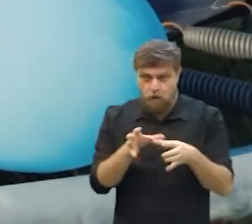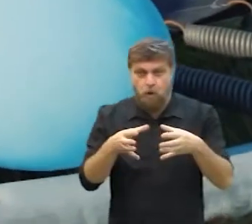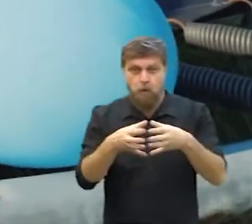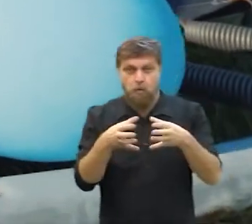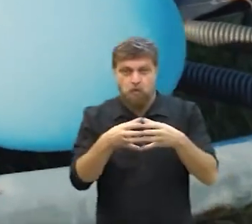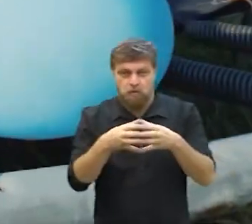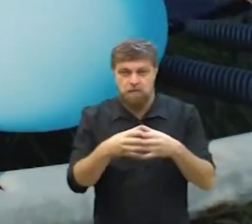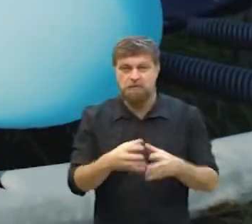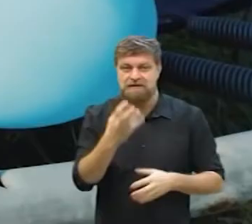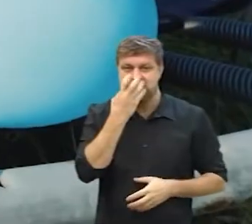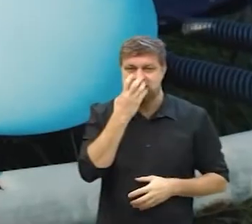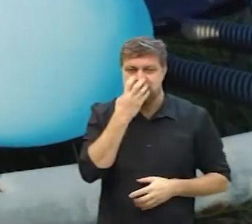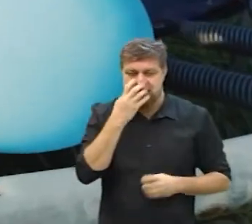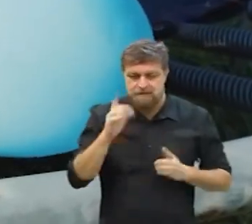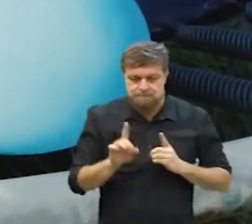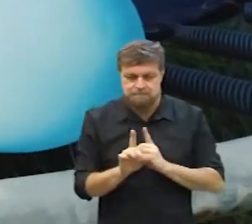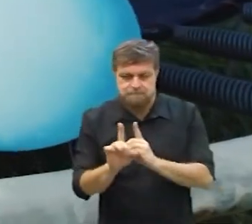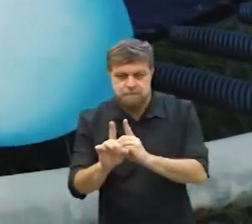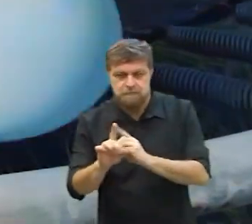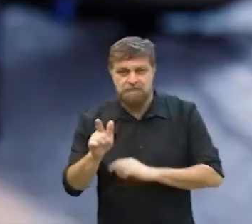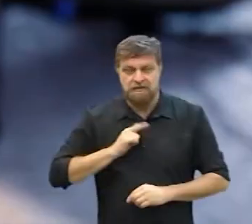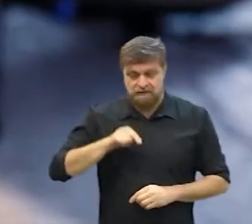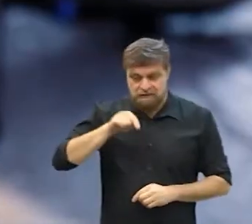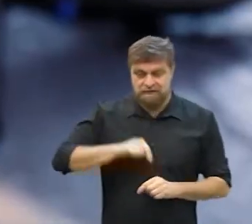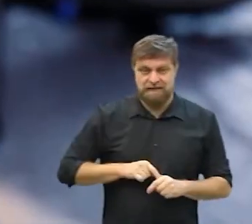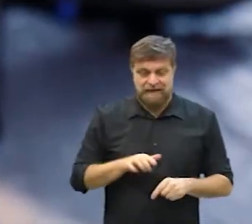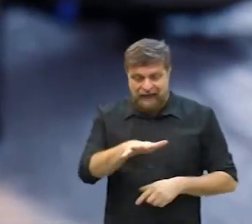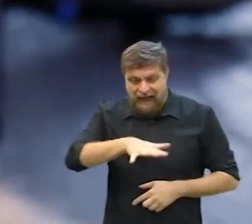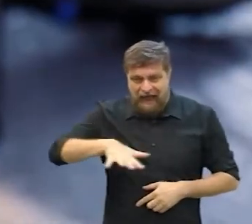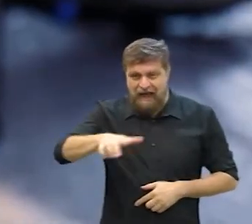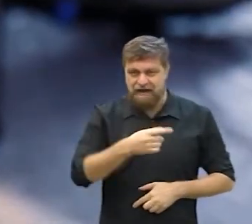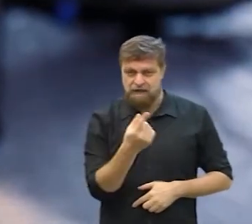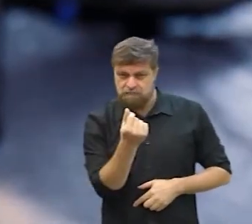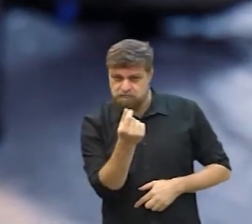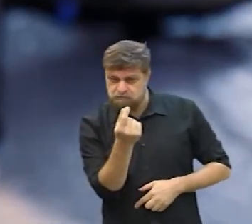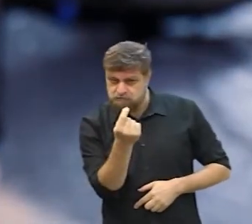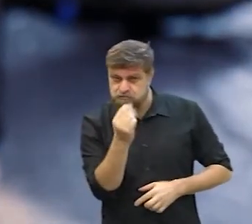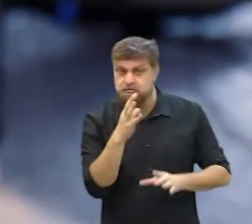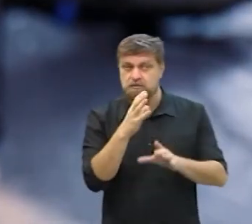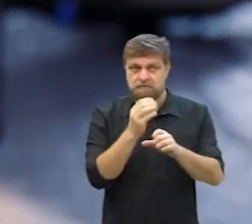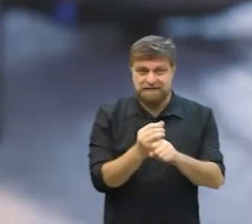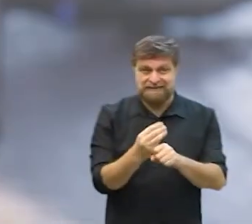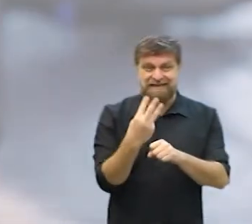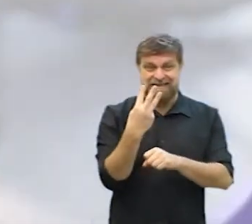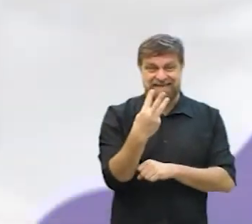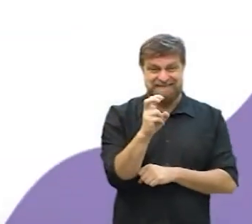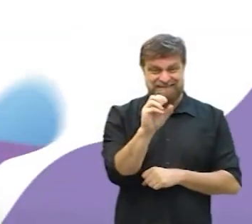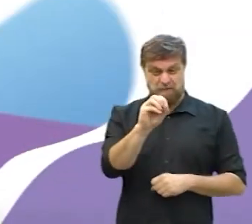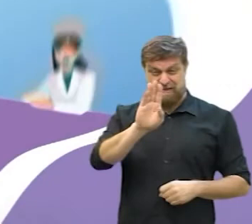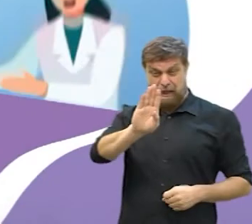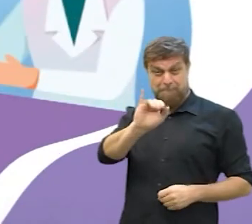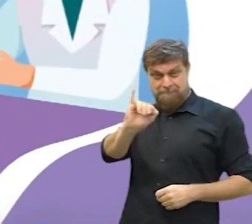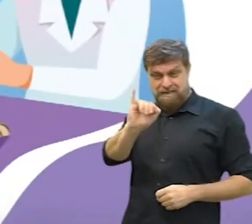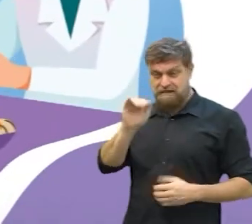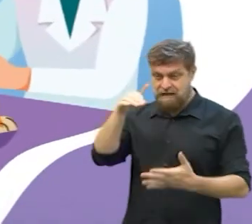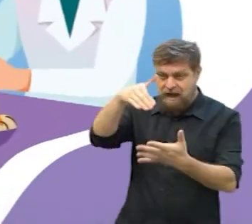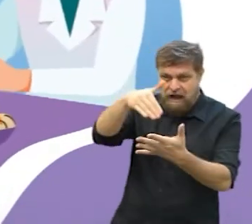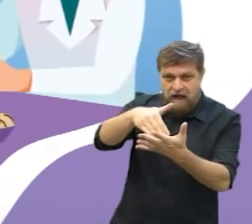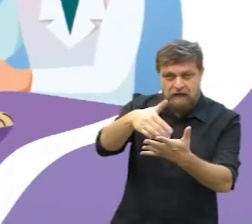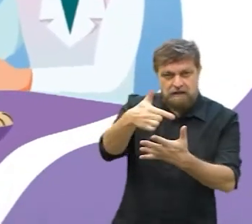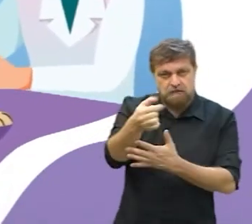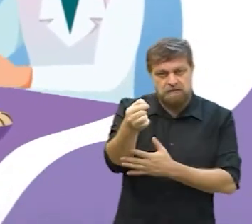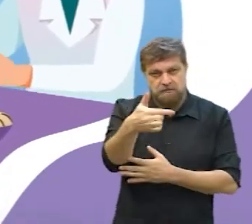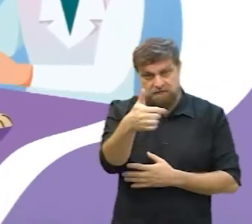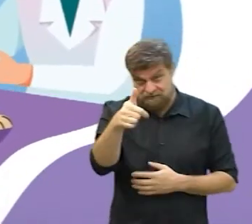pesquisa realizada pela Comissão de Animais de Companhia, a tendência é que o mercado pet movimente cerca de 350